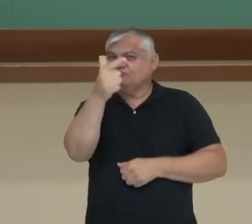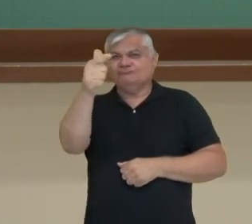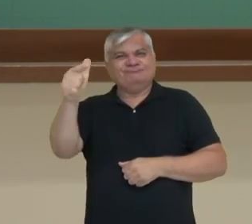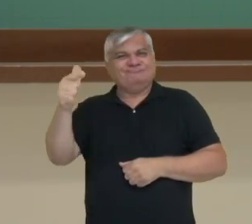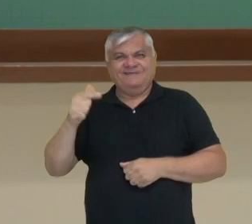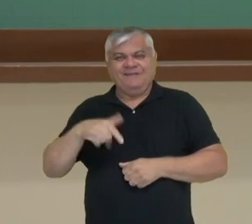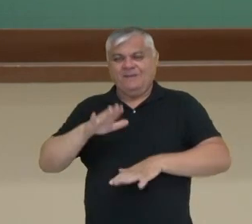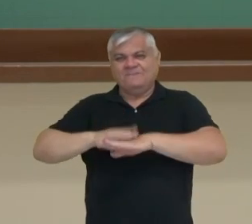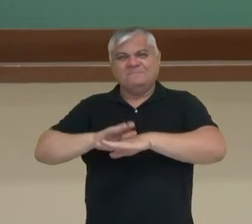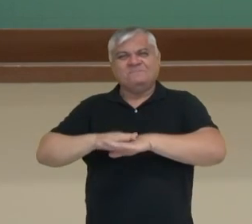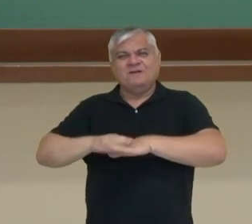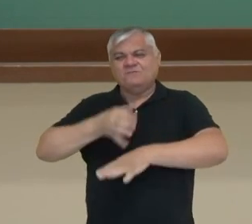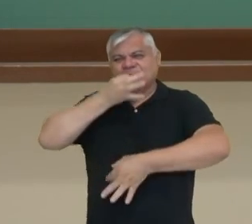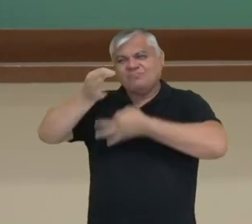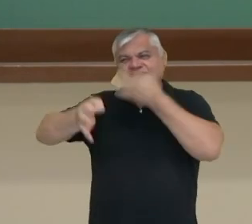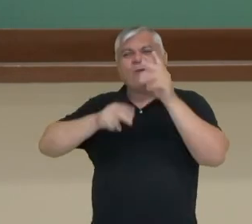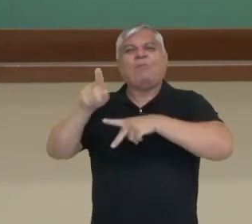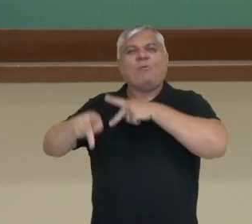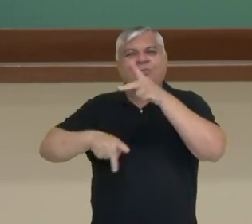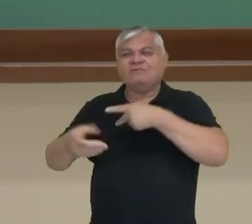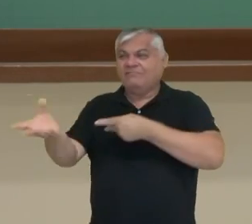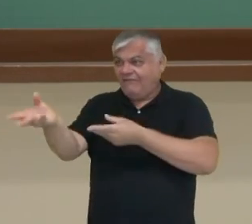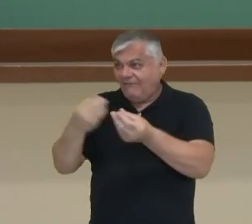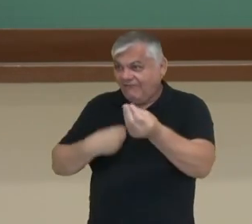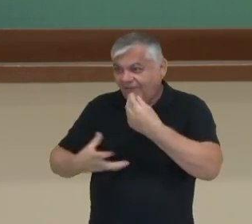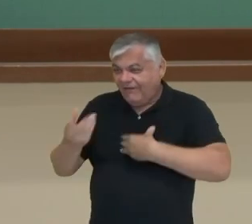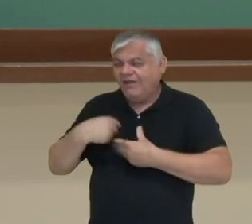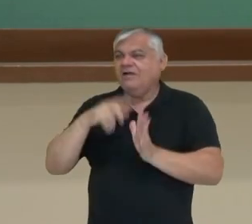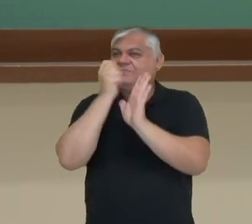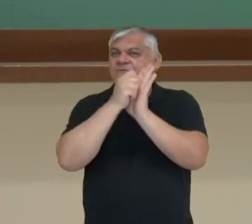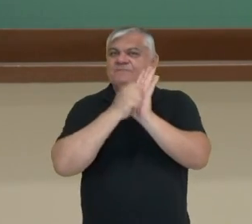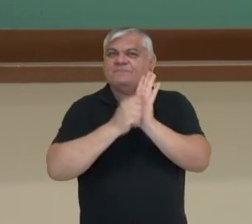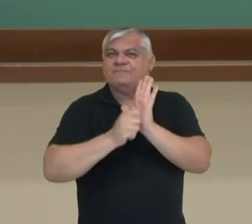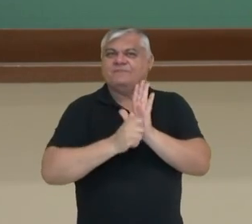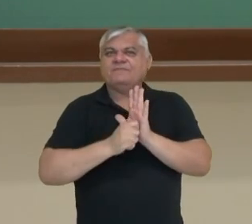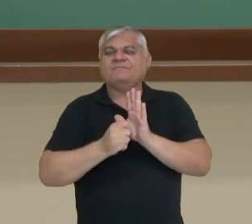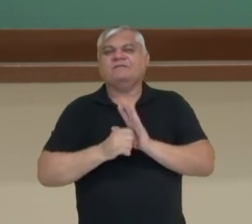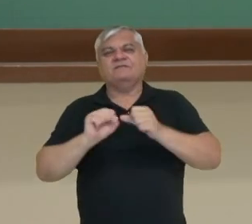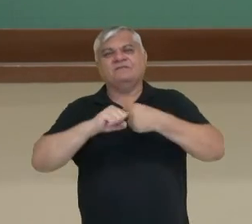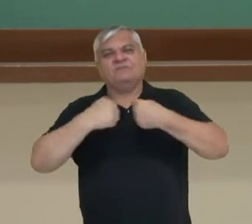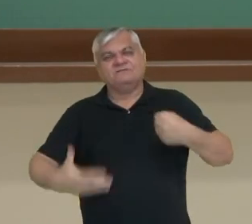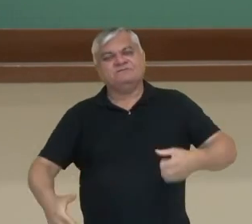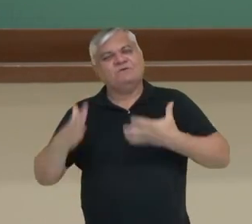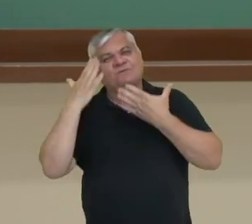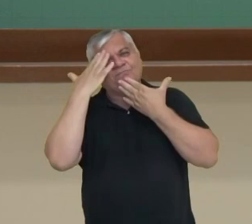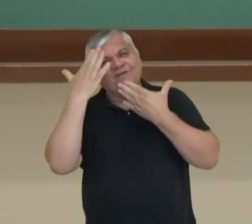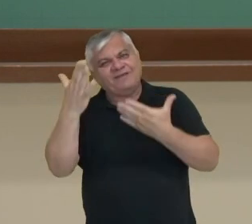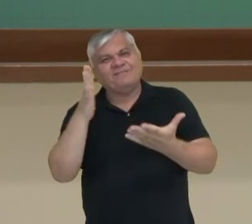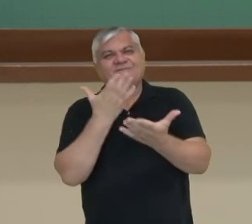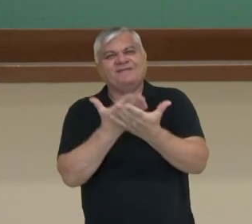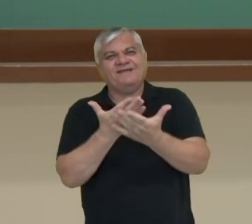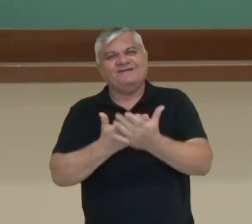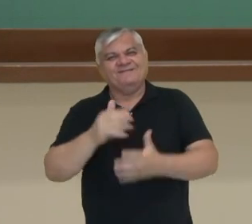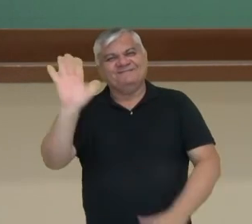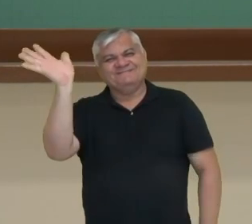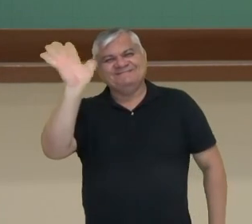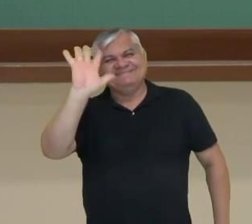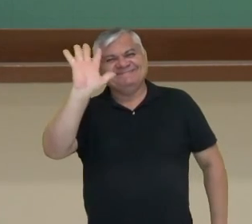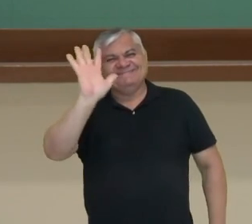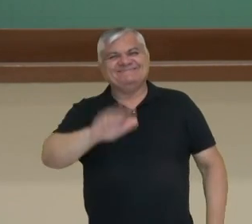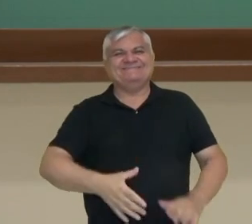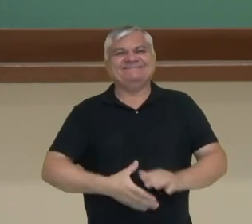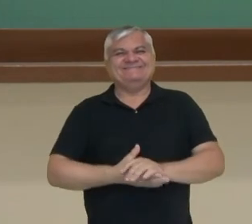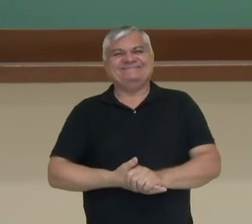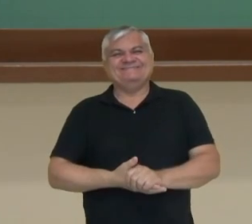base. E isso é muito importante para a democracia. Então eu agradeço a todos vocês por mais essa aula e até a próxima.